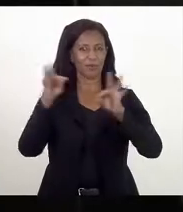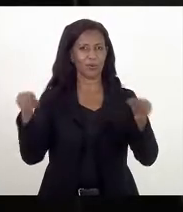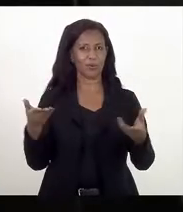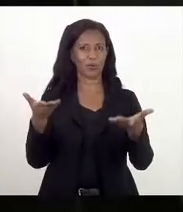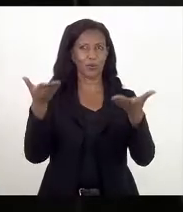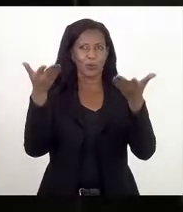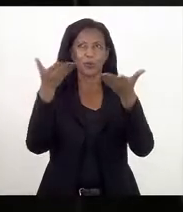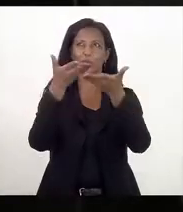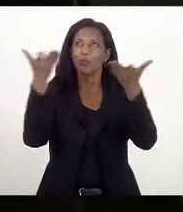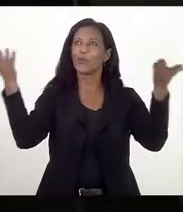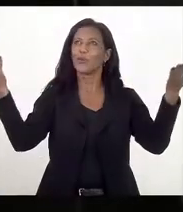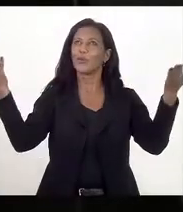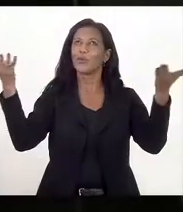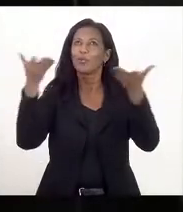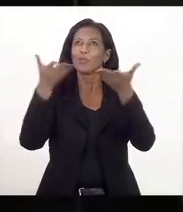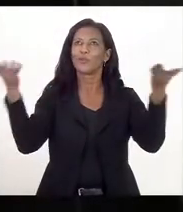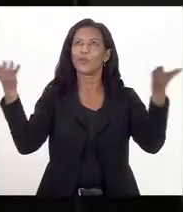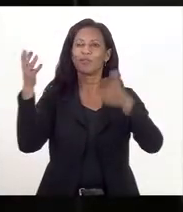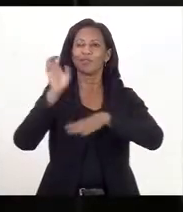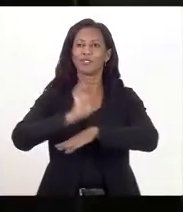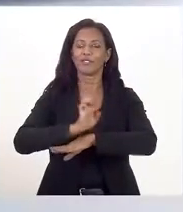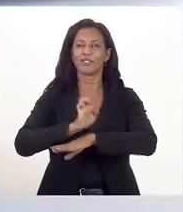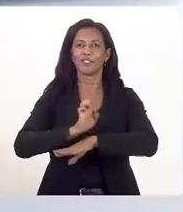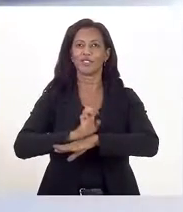todas e todes nesse Estado.